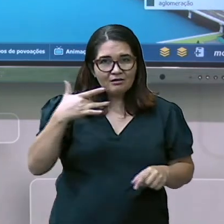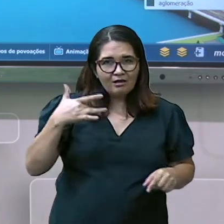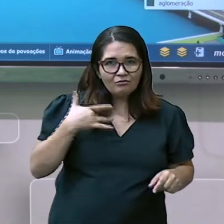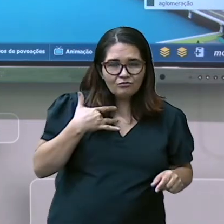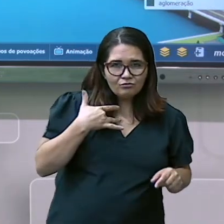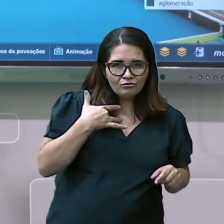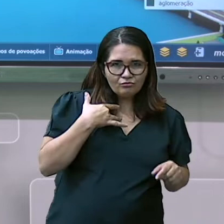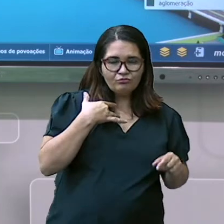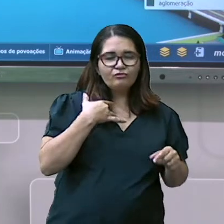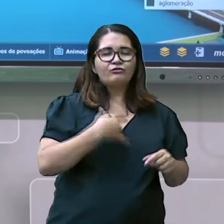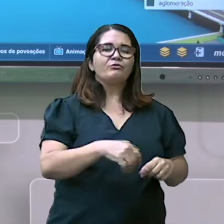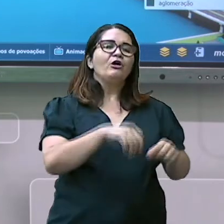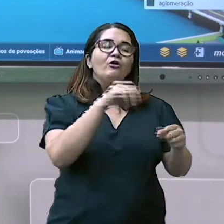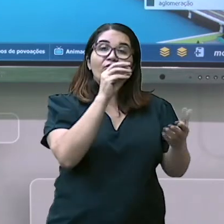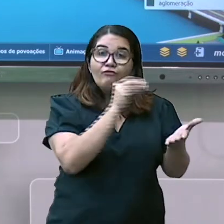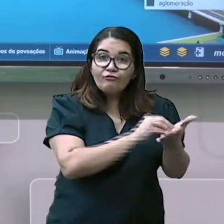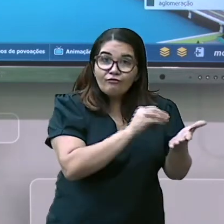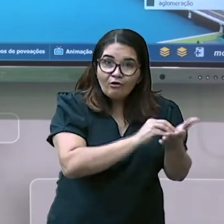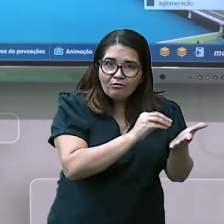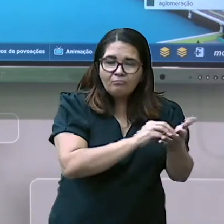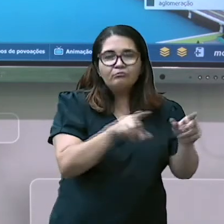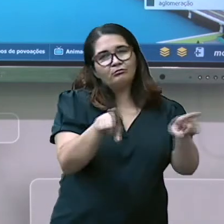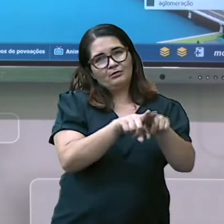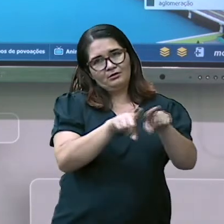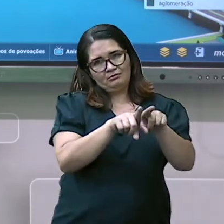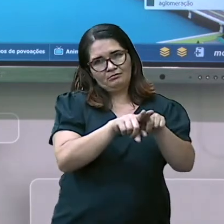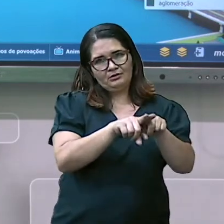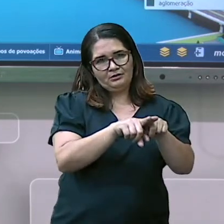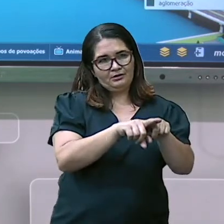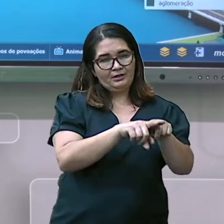atento, observe, estude